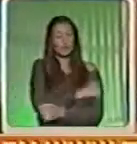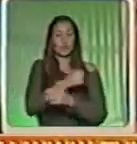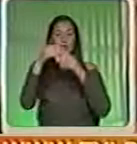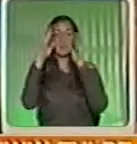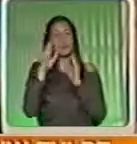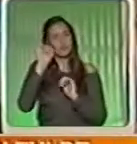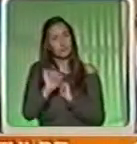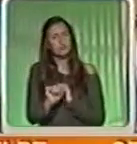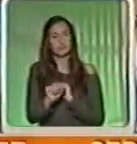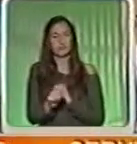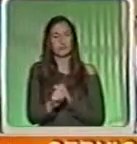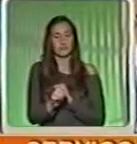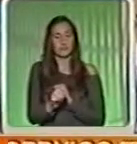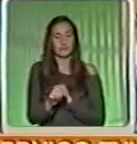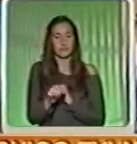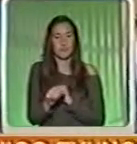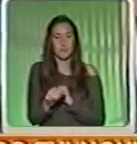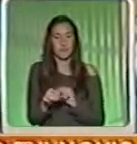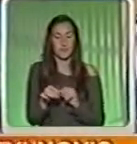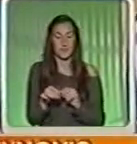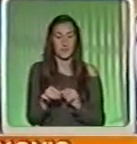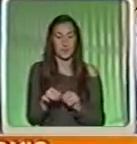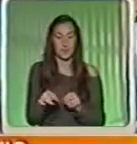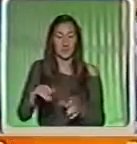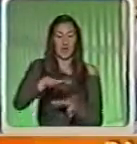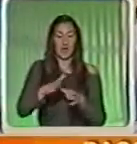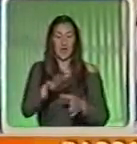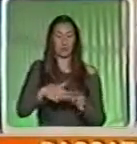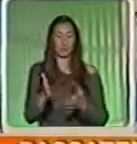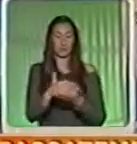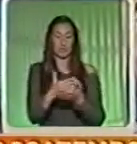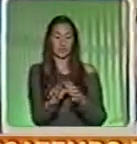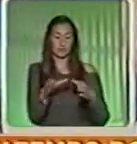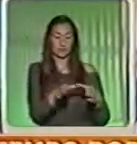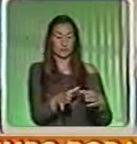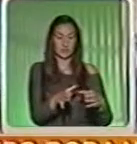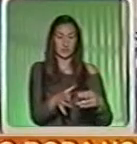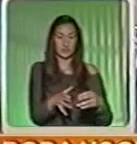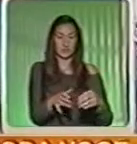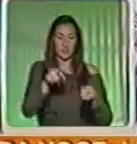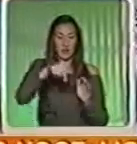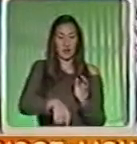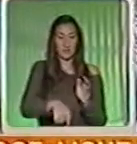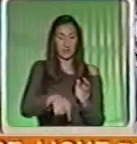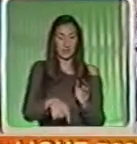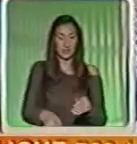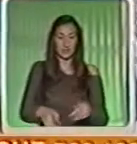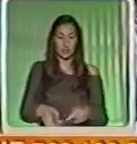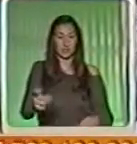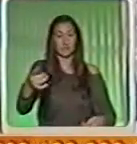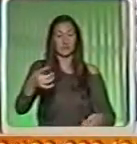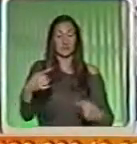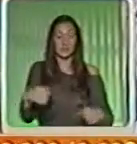é no próprio claustro. E em parte das instalações do convento, nas celas do resto do chão, que nós